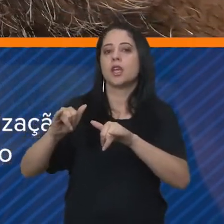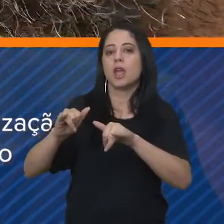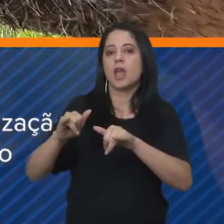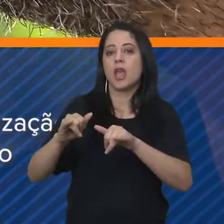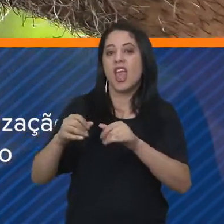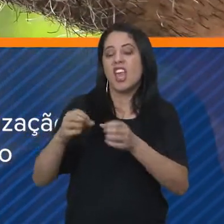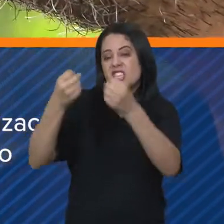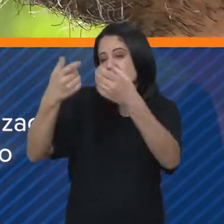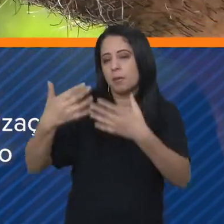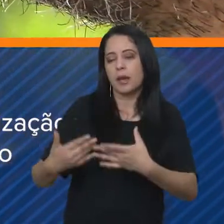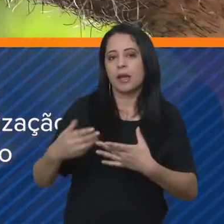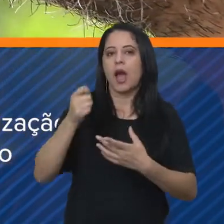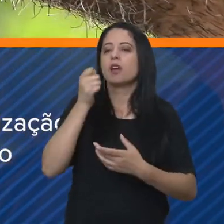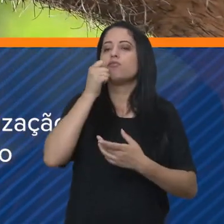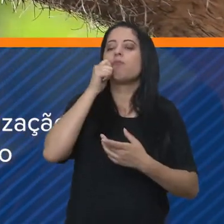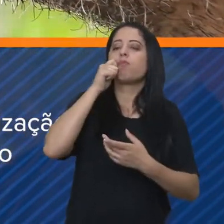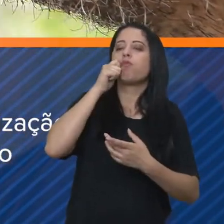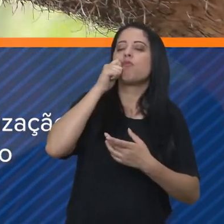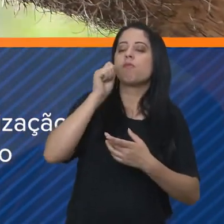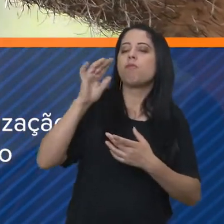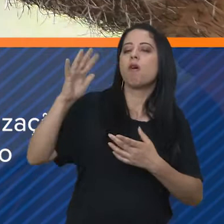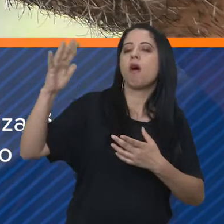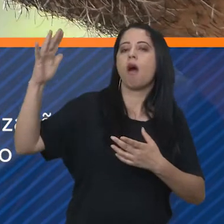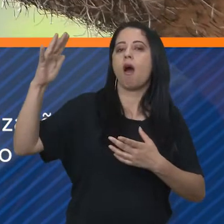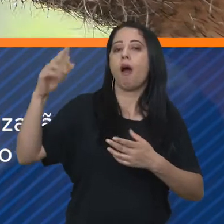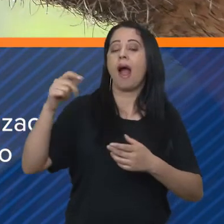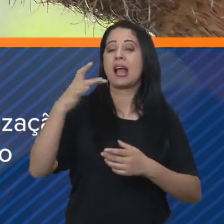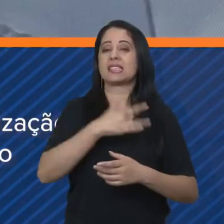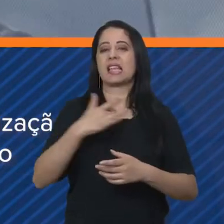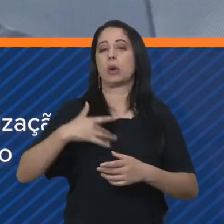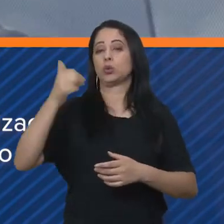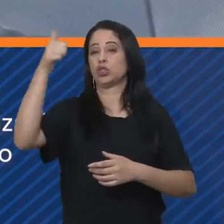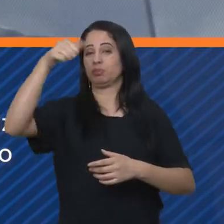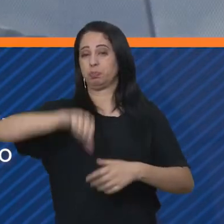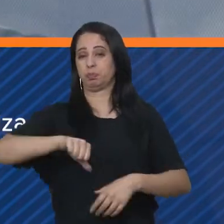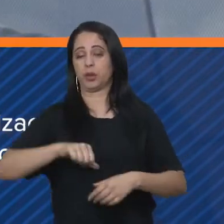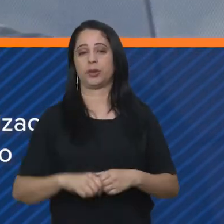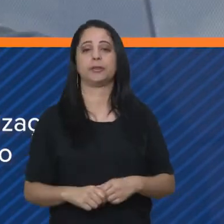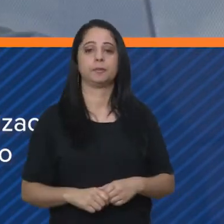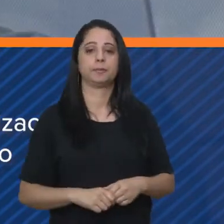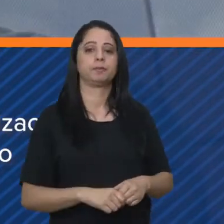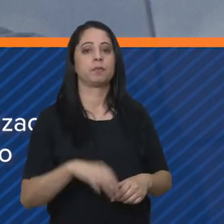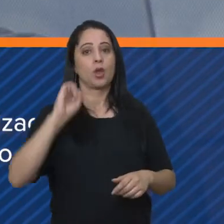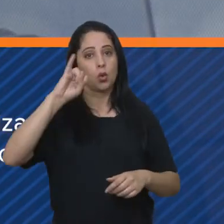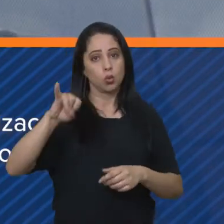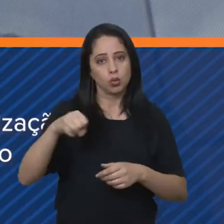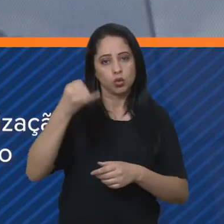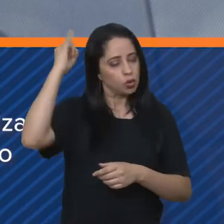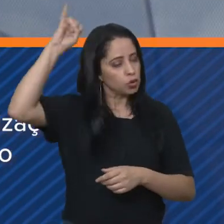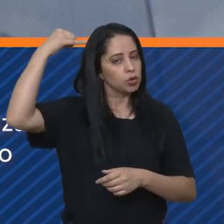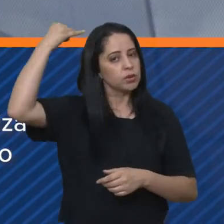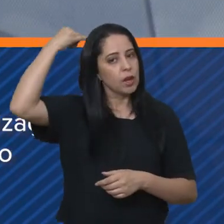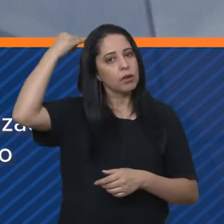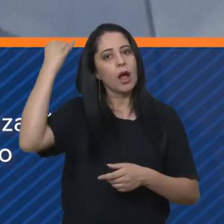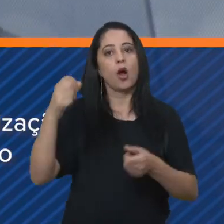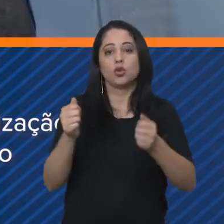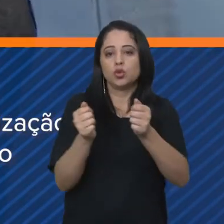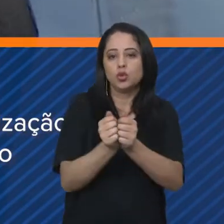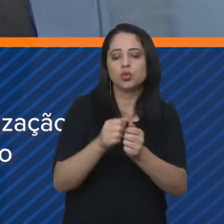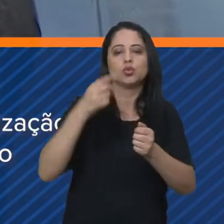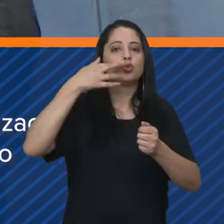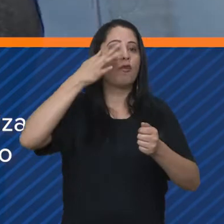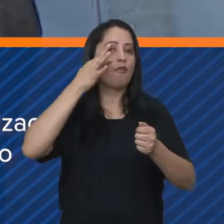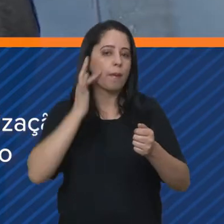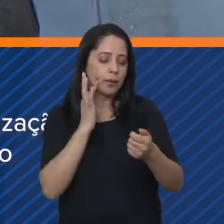e orientação sobre os malefícios do cigarro eletrônico. A matéria, de autoria do vereador Dr. José Cláudio,